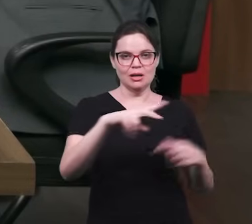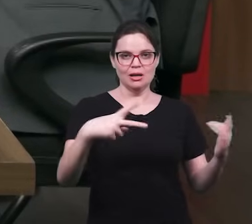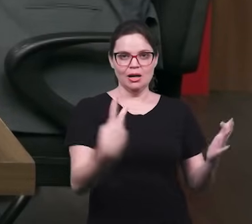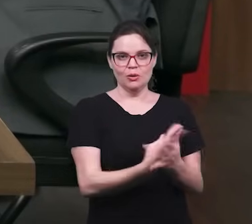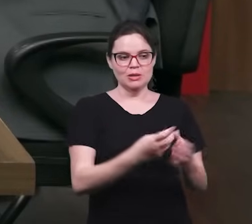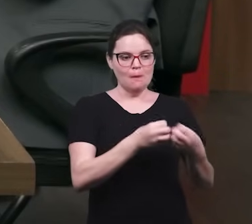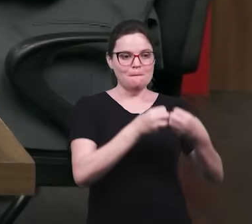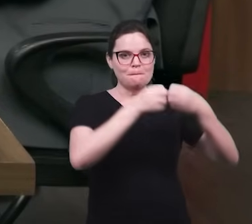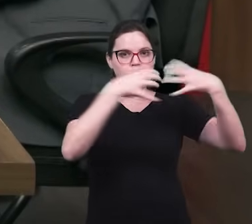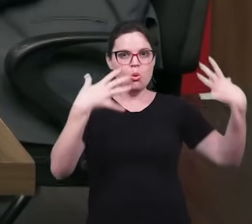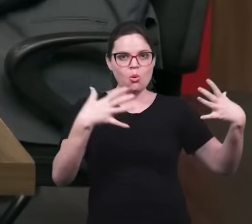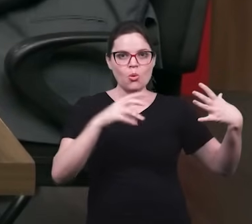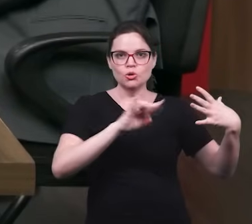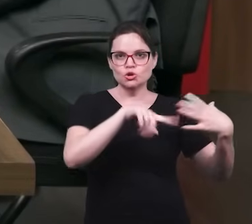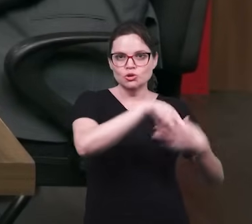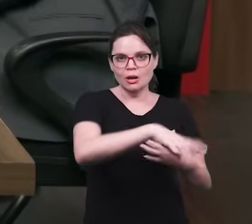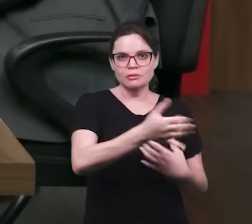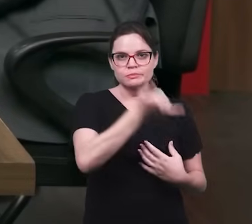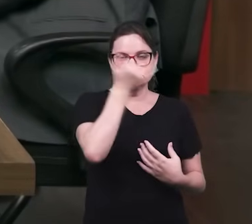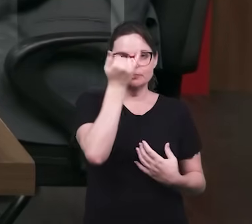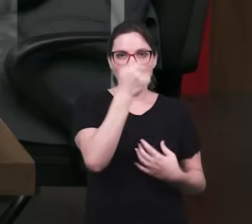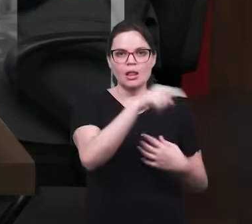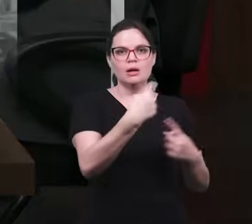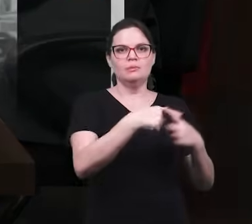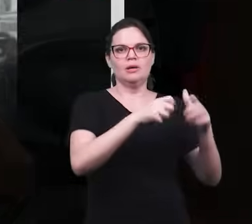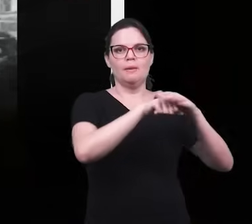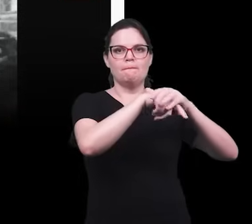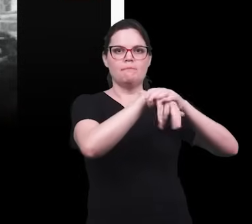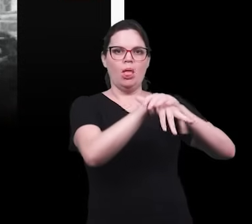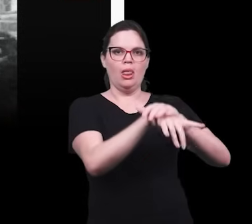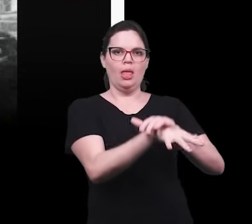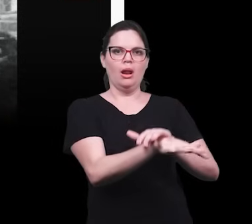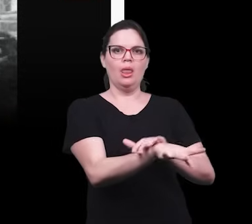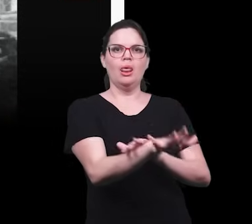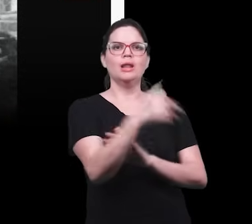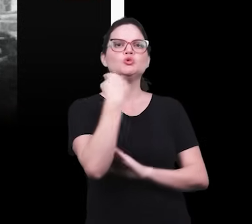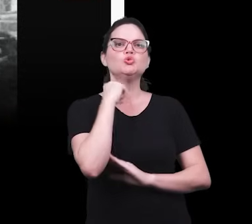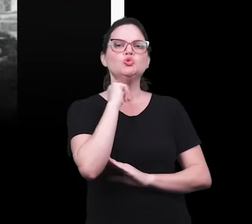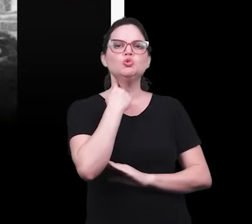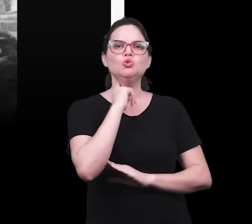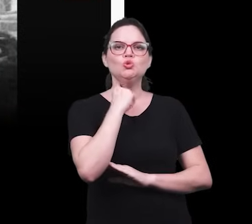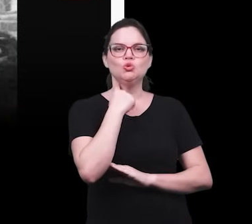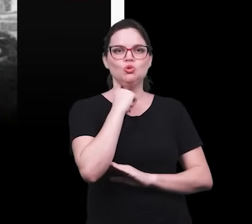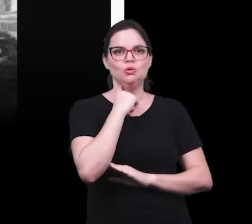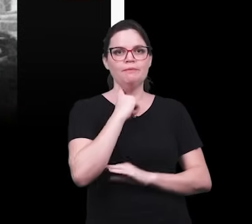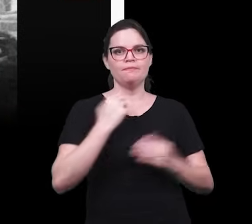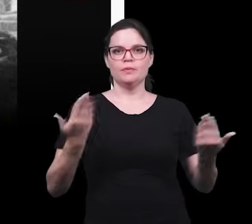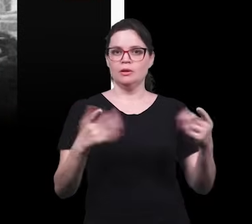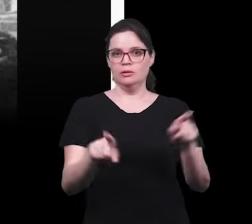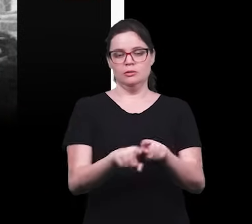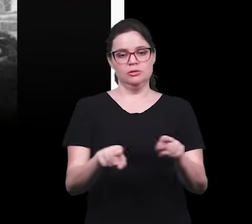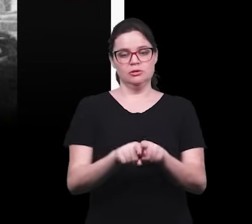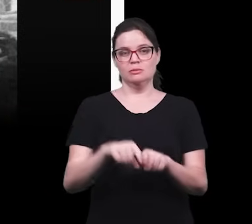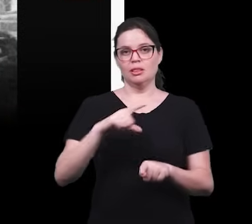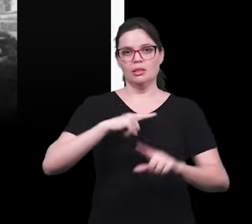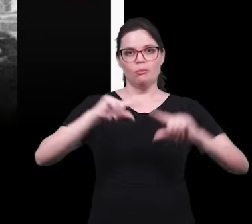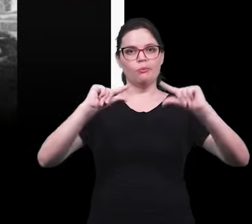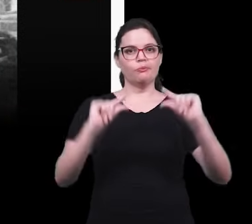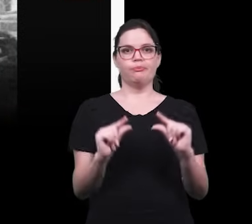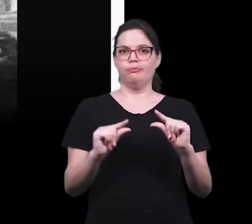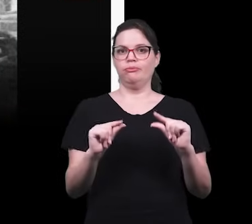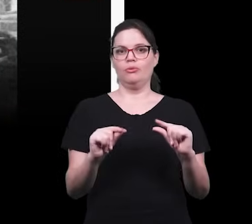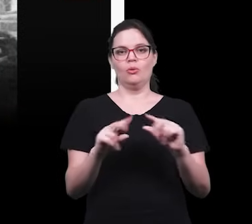mas o próprio nível de poluição hoje das águas. Hoje nós temos um índice baixíssimo de fontes de